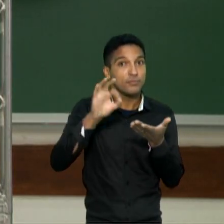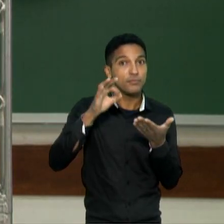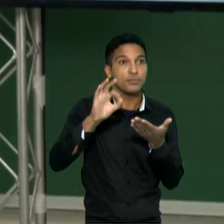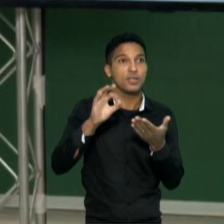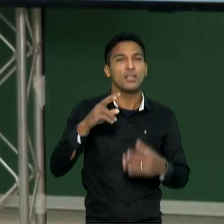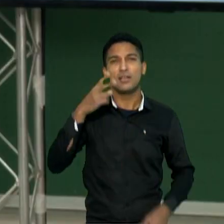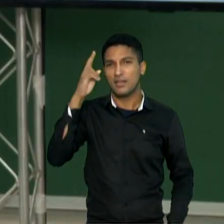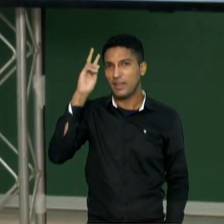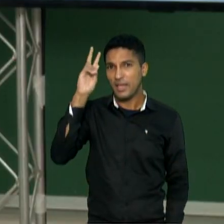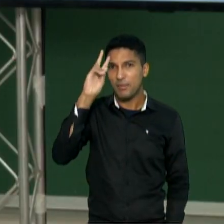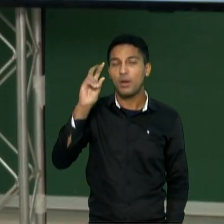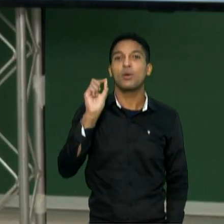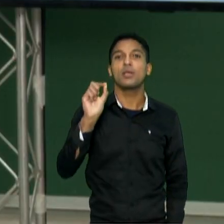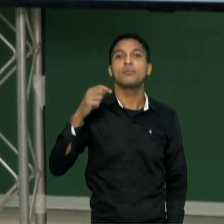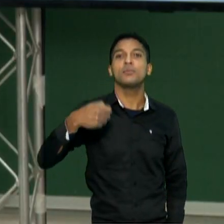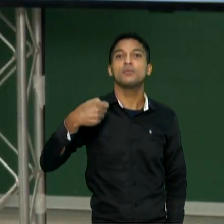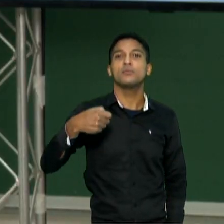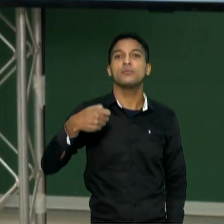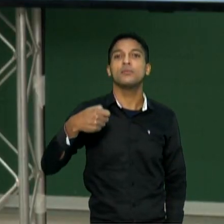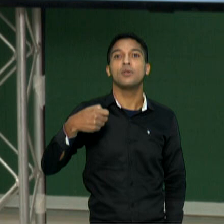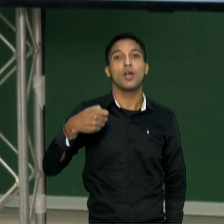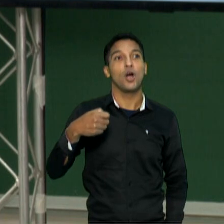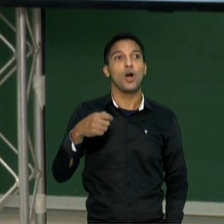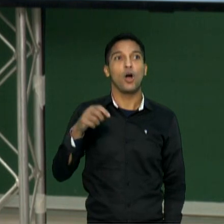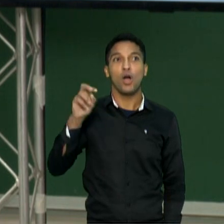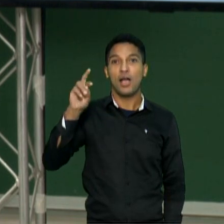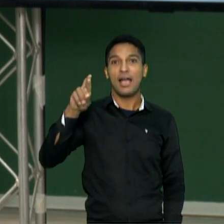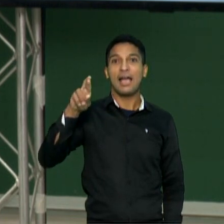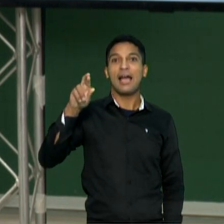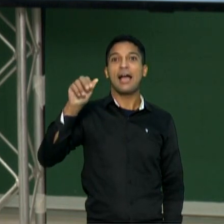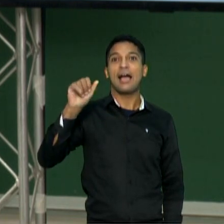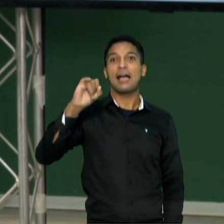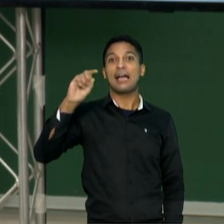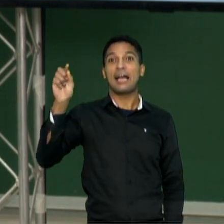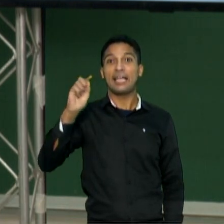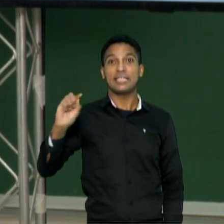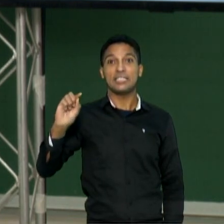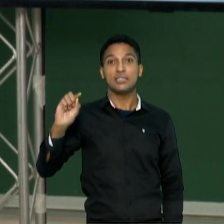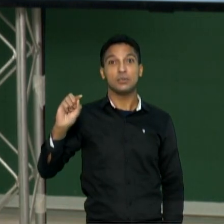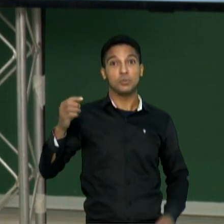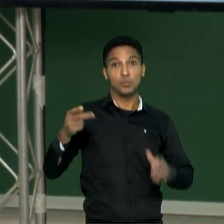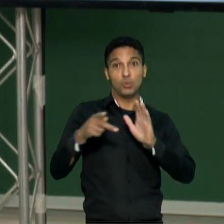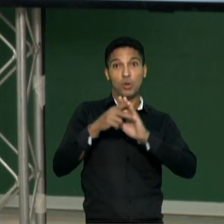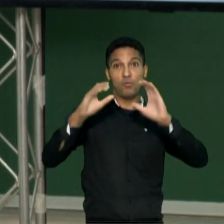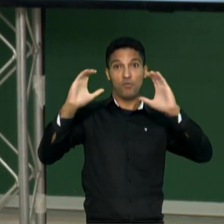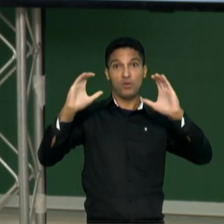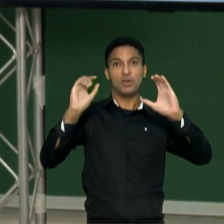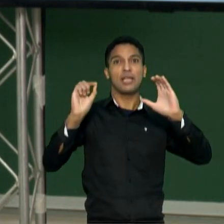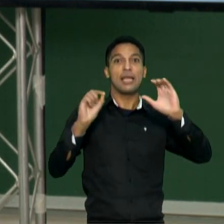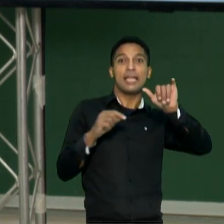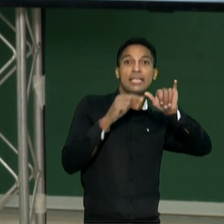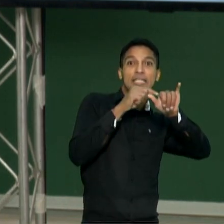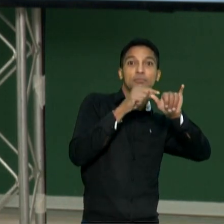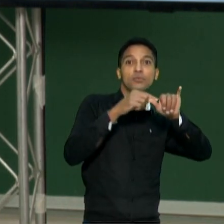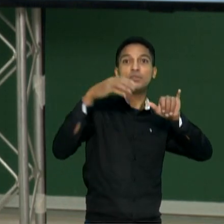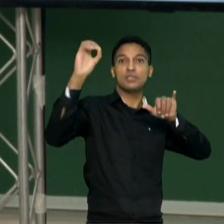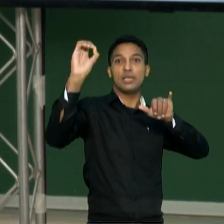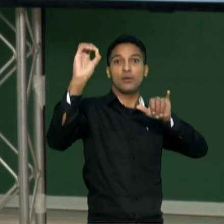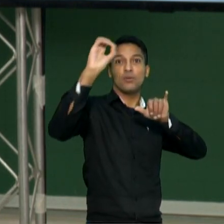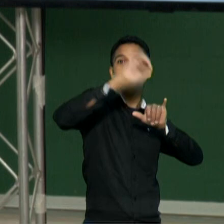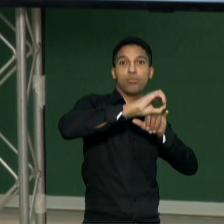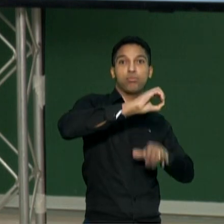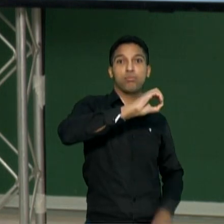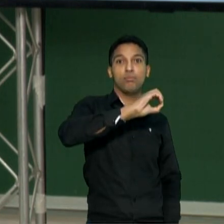Bom, lembre-se do seguinte, se eu quero determinar a raiz da função, eu tenho que trocar o y por zero,